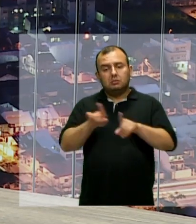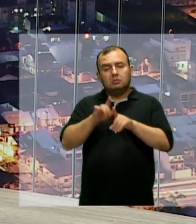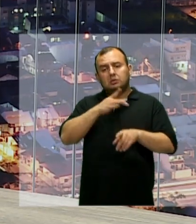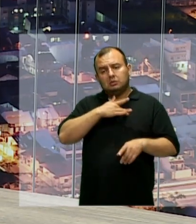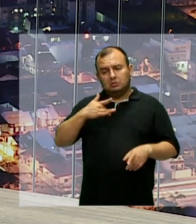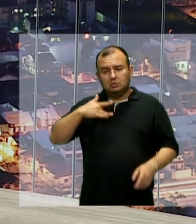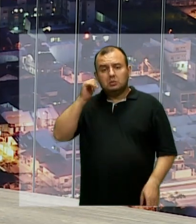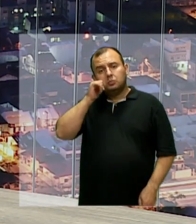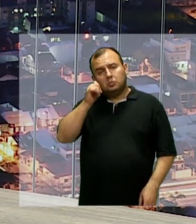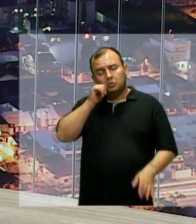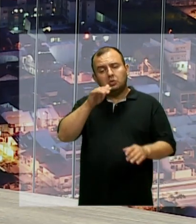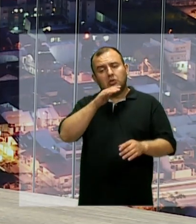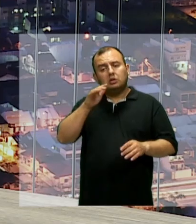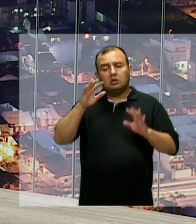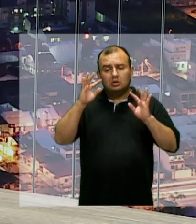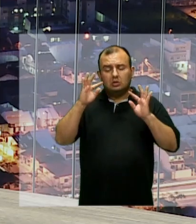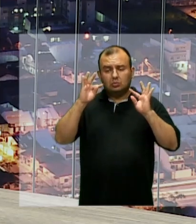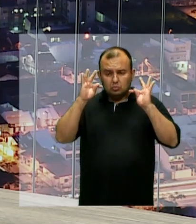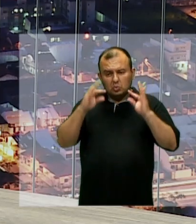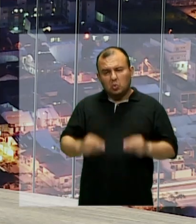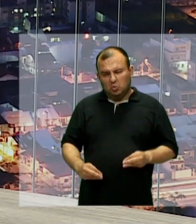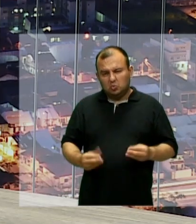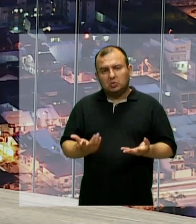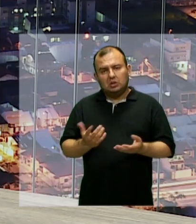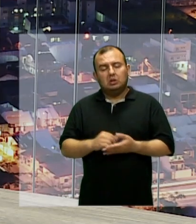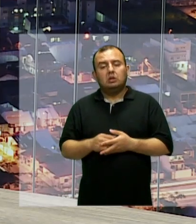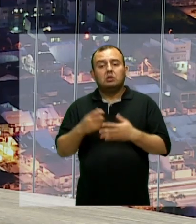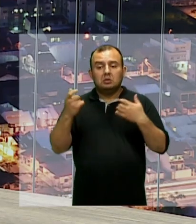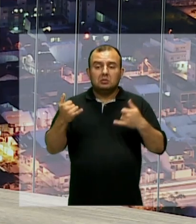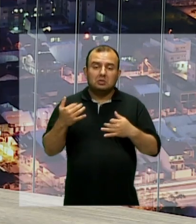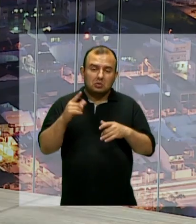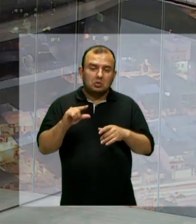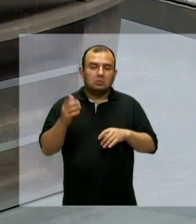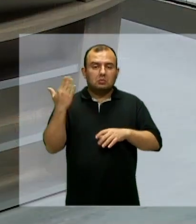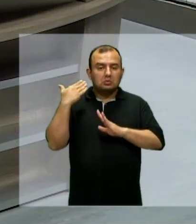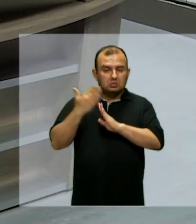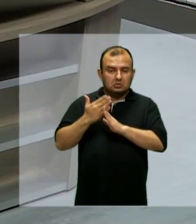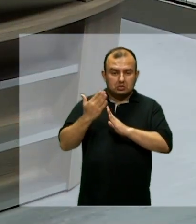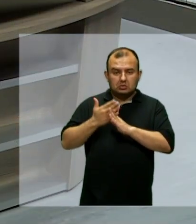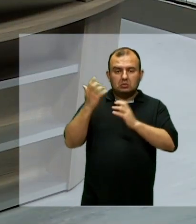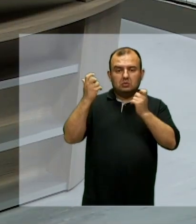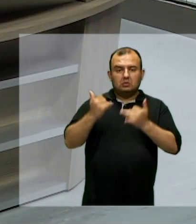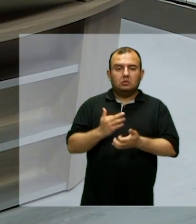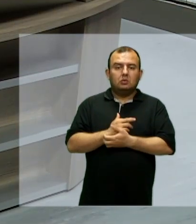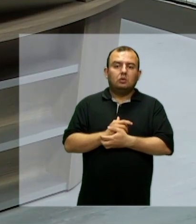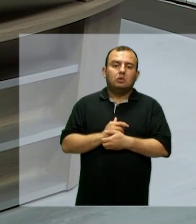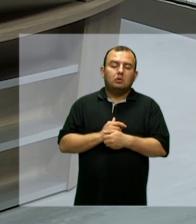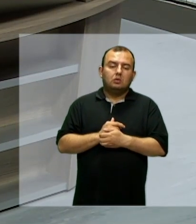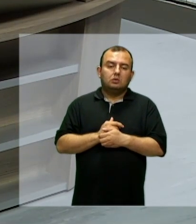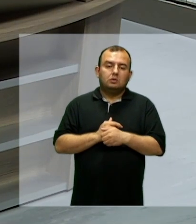mulher até de forma geral. A gente conversava agora um pouquinho aqui no intervalo, né, doutor?